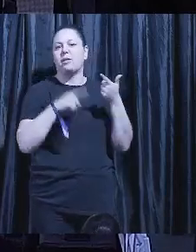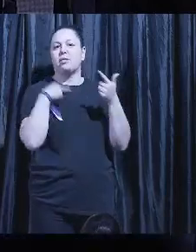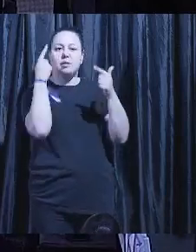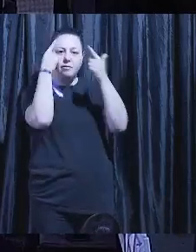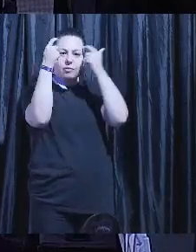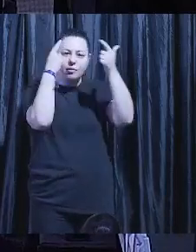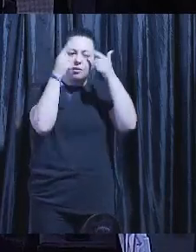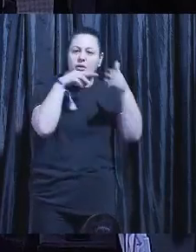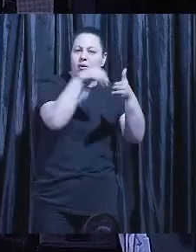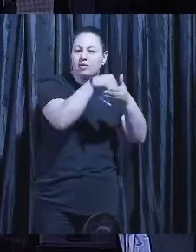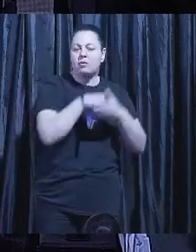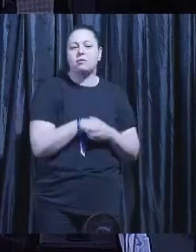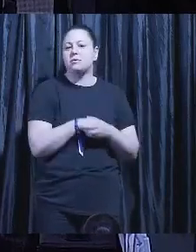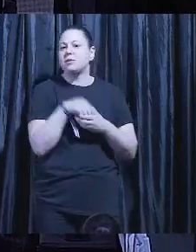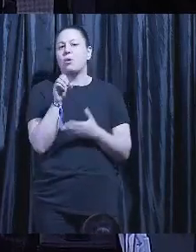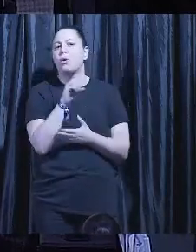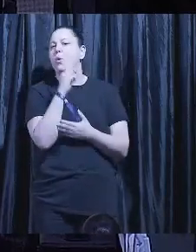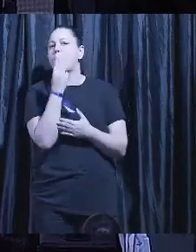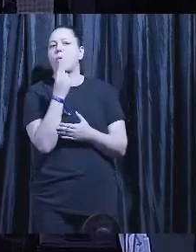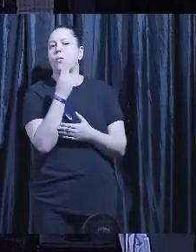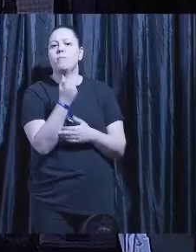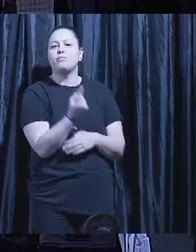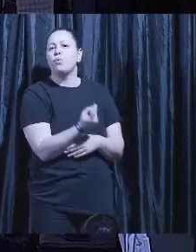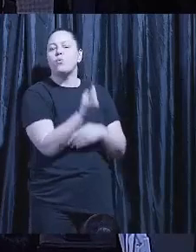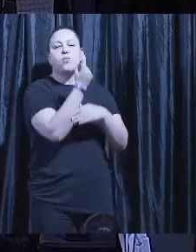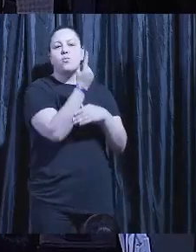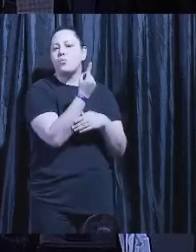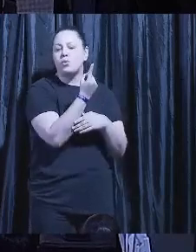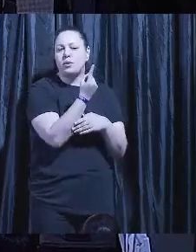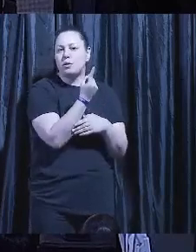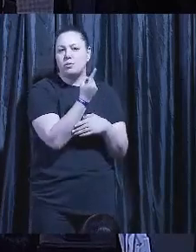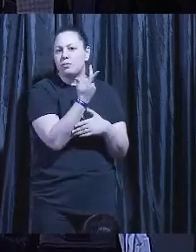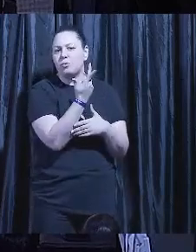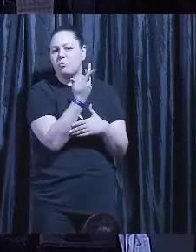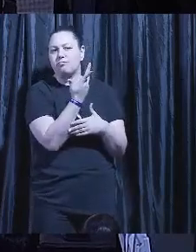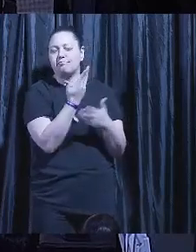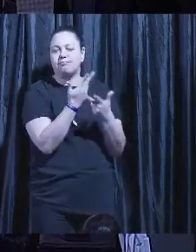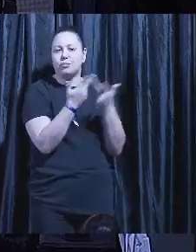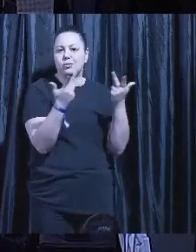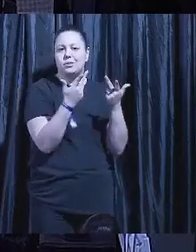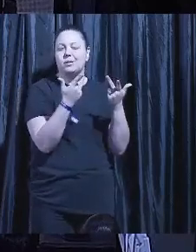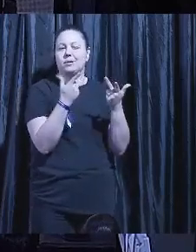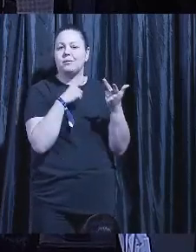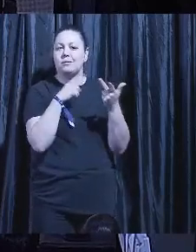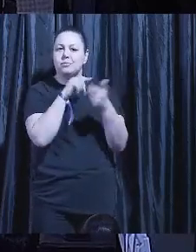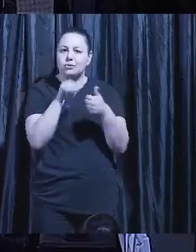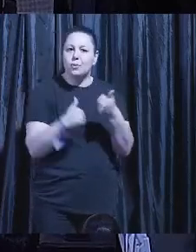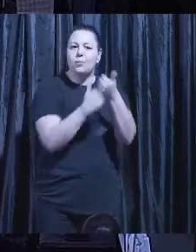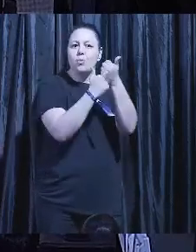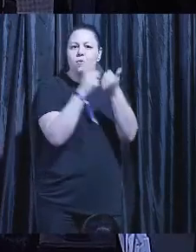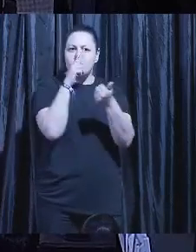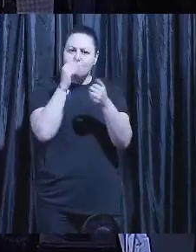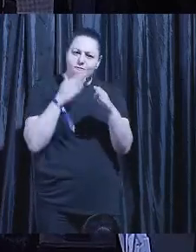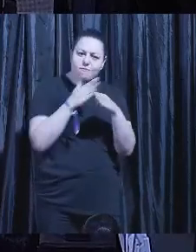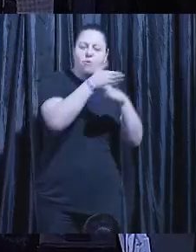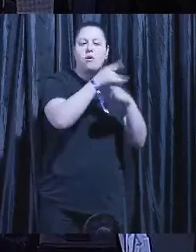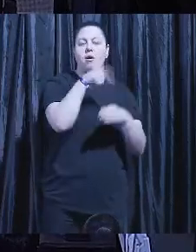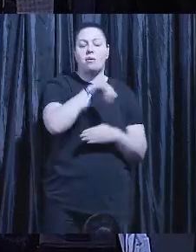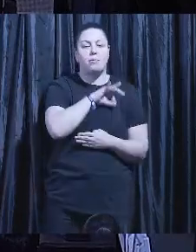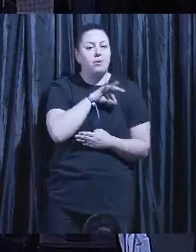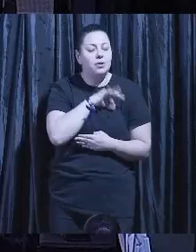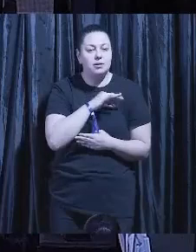violência, onde o único braço do Estado que entra, de fato, né, com força é a polícia. Enfim,